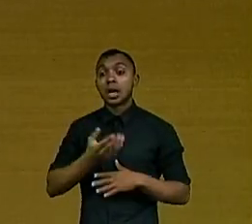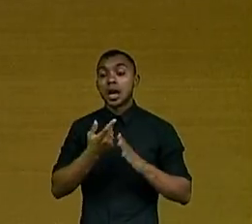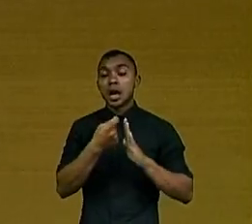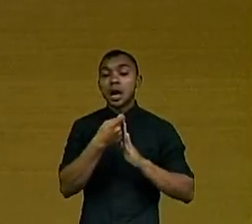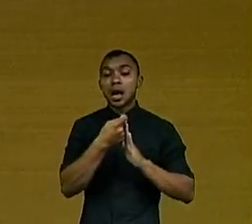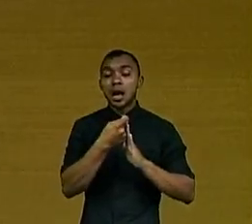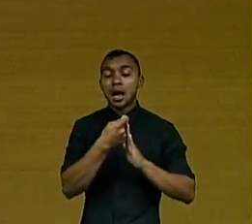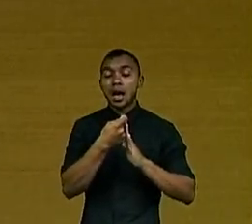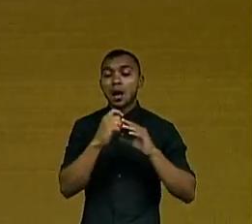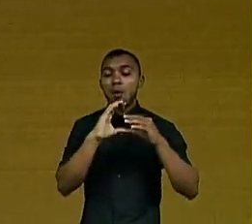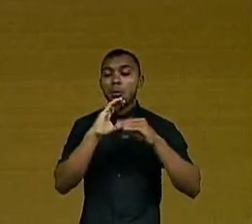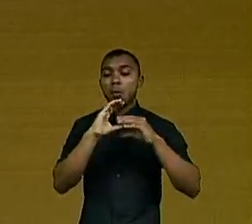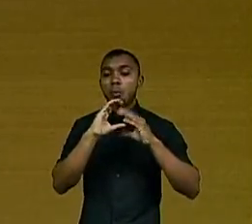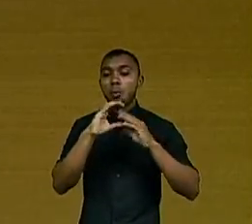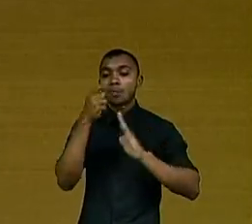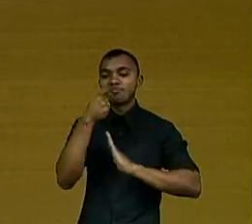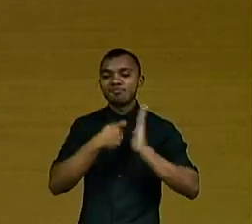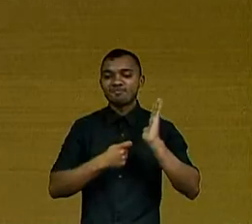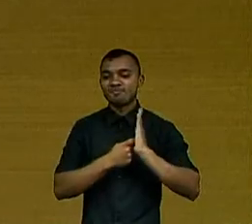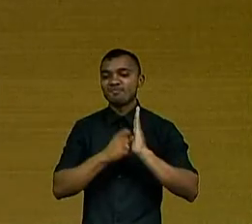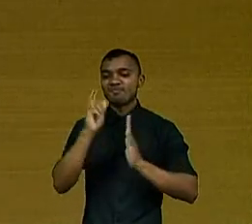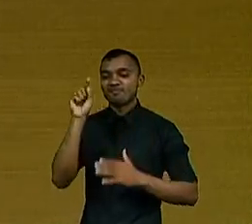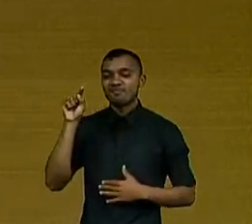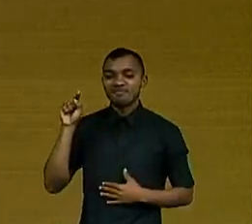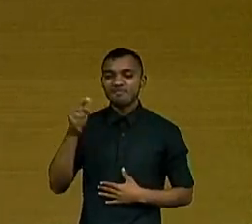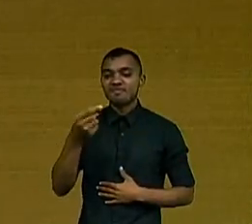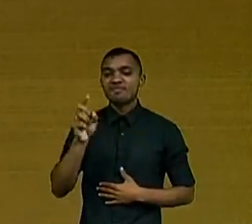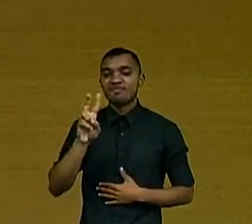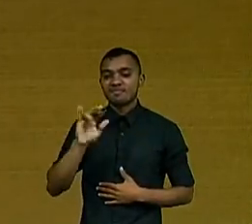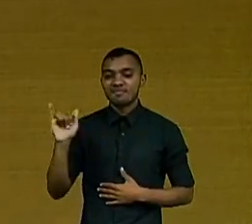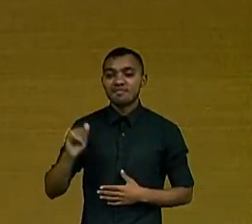vai tirar 1000 no ENEM quem vai te dar gente